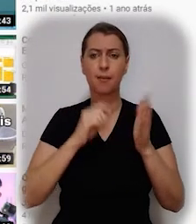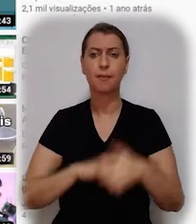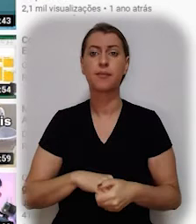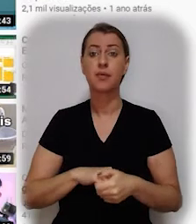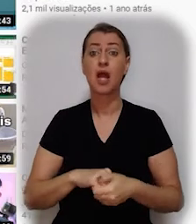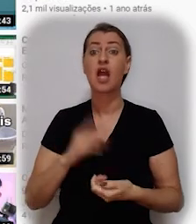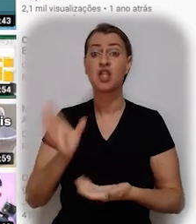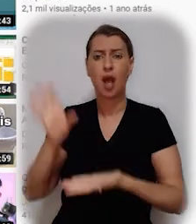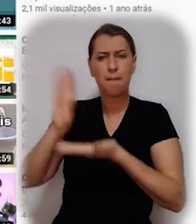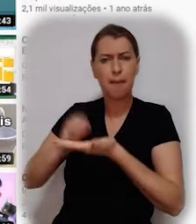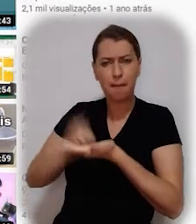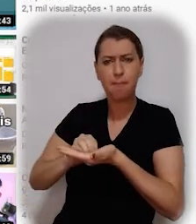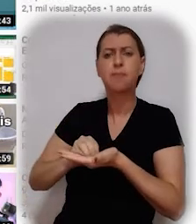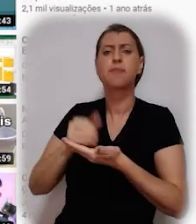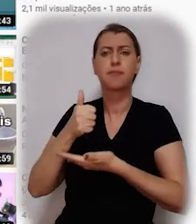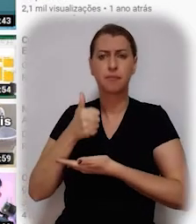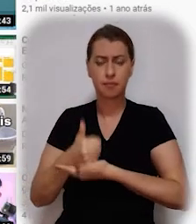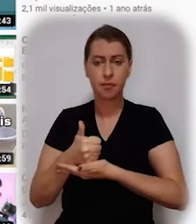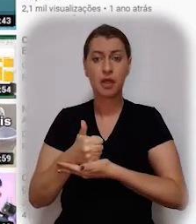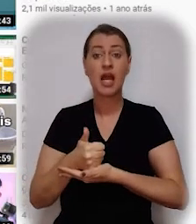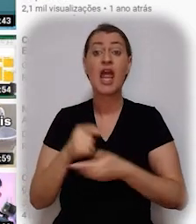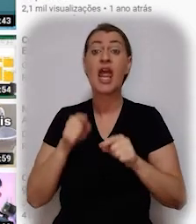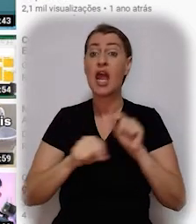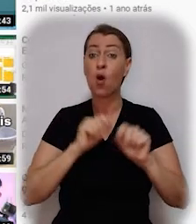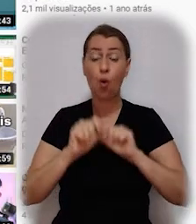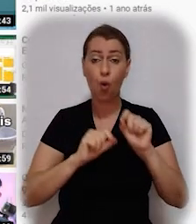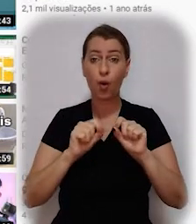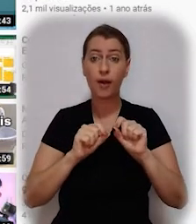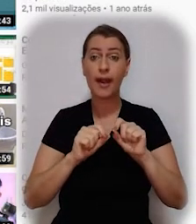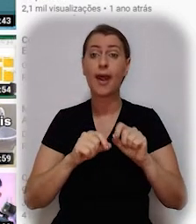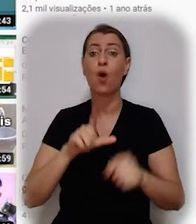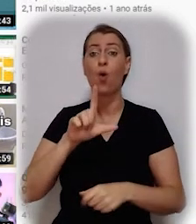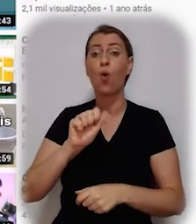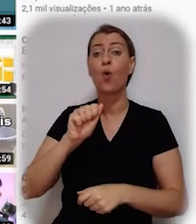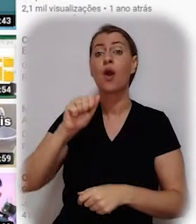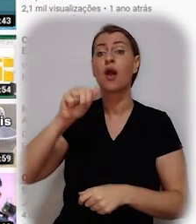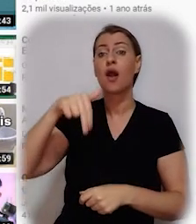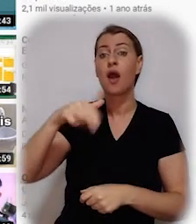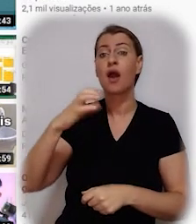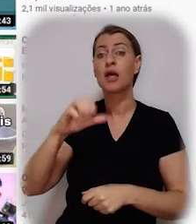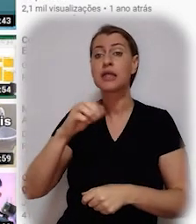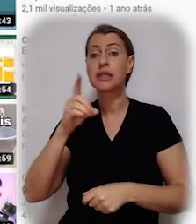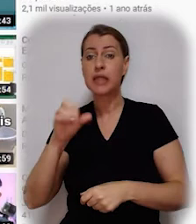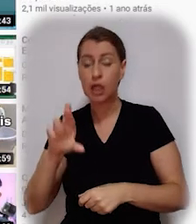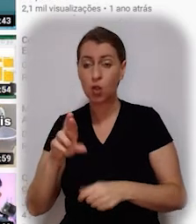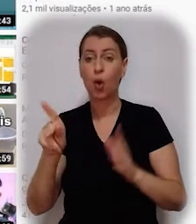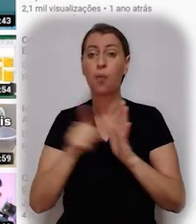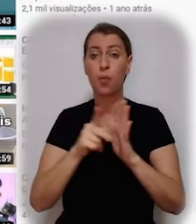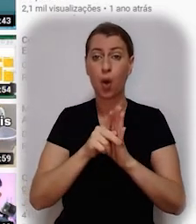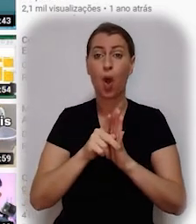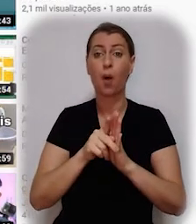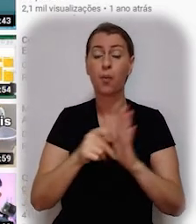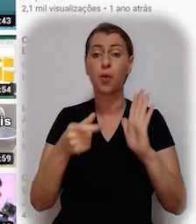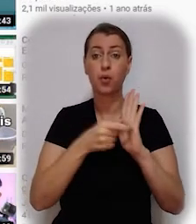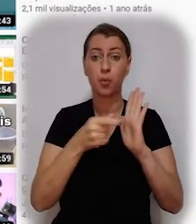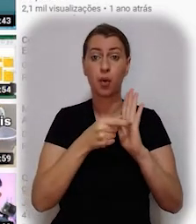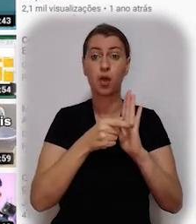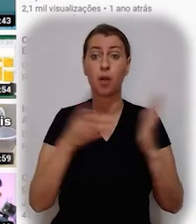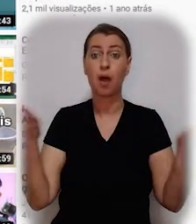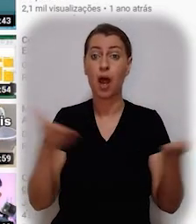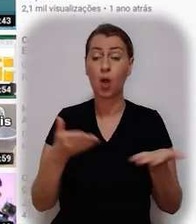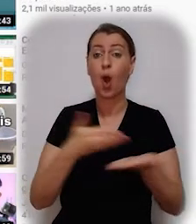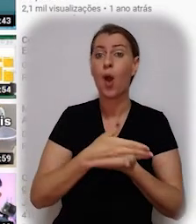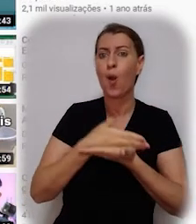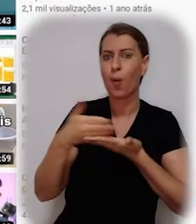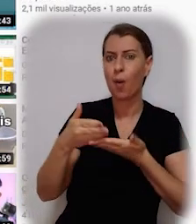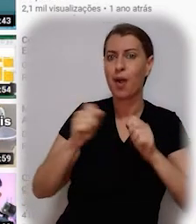para instalar este lançador do programa. Ele vai abrir essa tela aqui, eu começo a executar o programa então, e ele vai